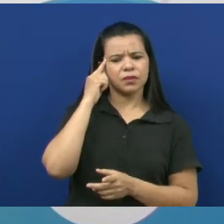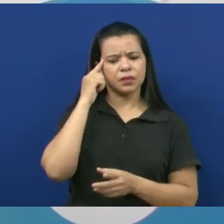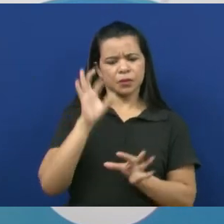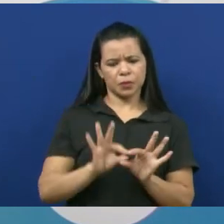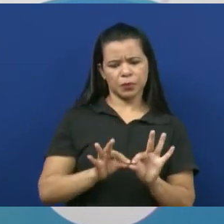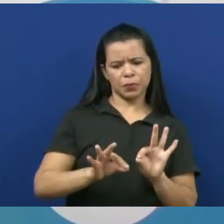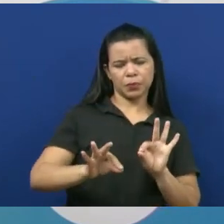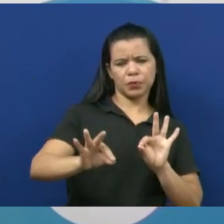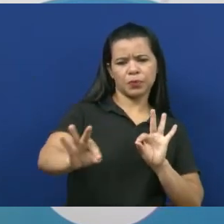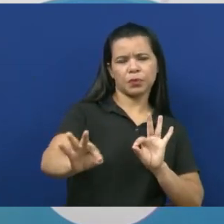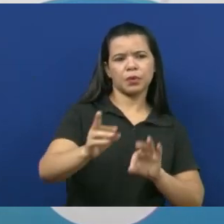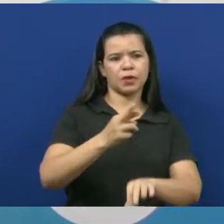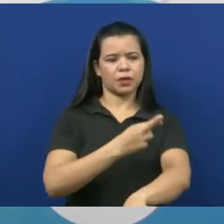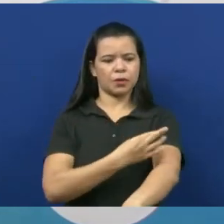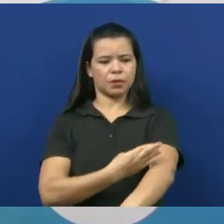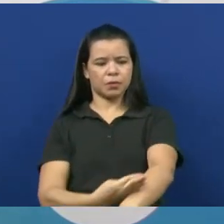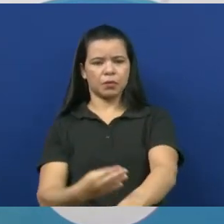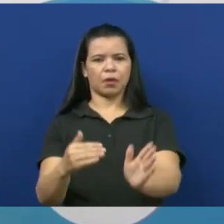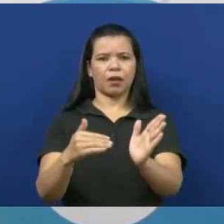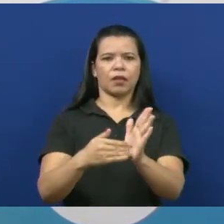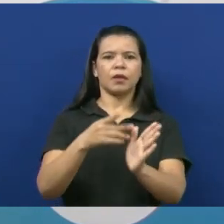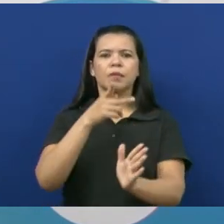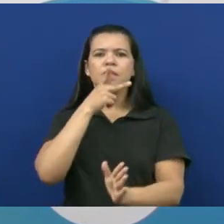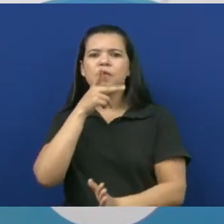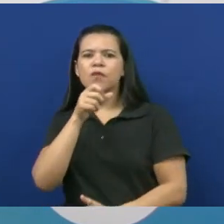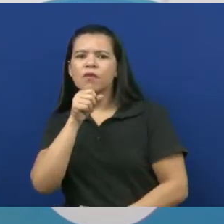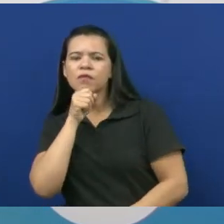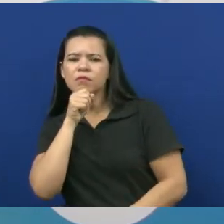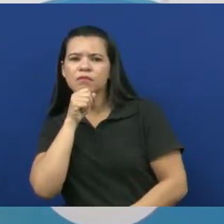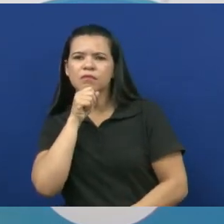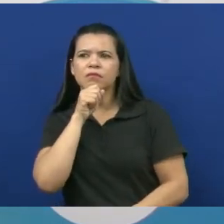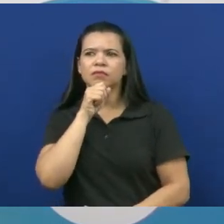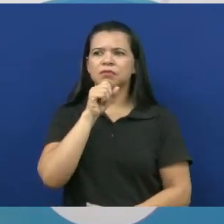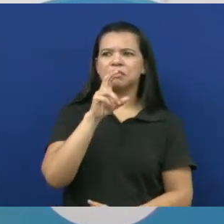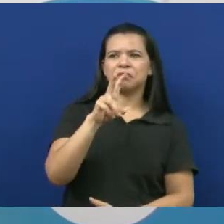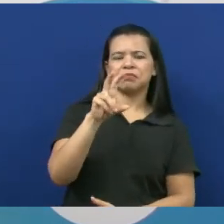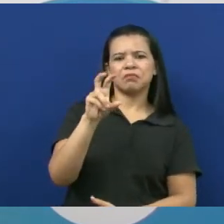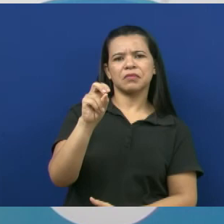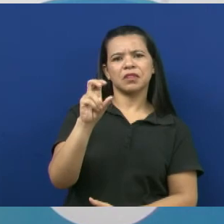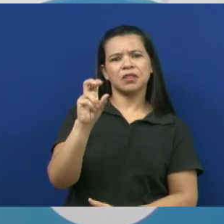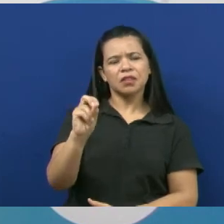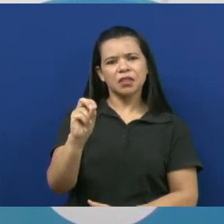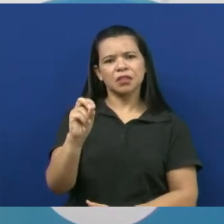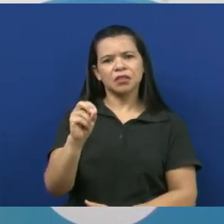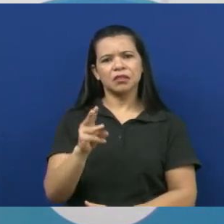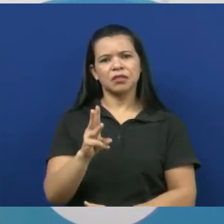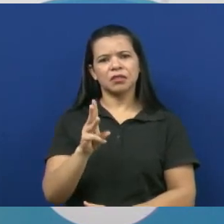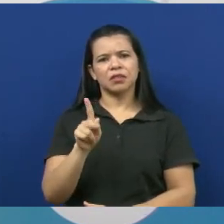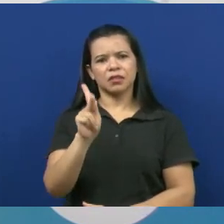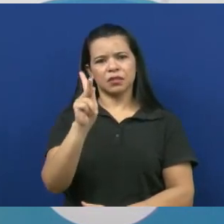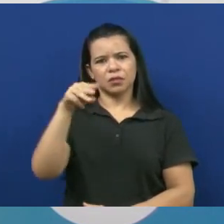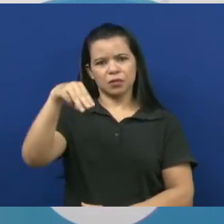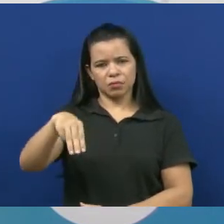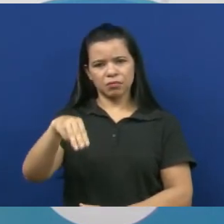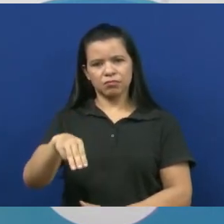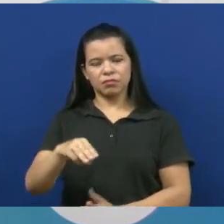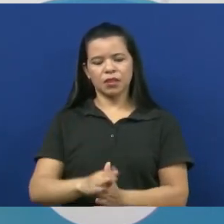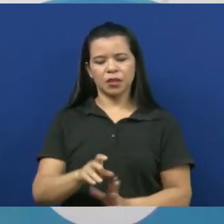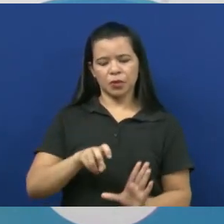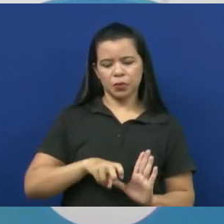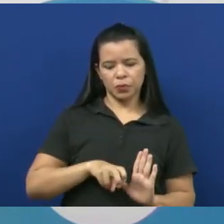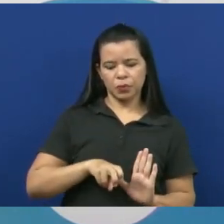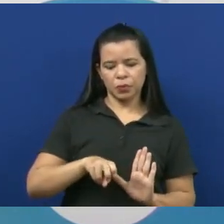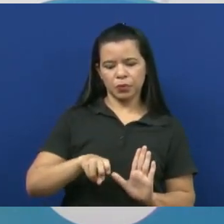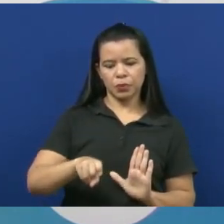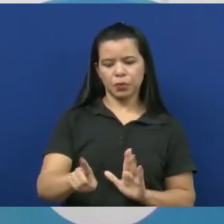né? E daí eu vou fazer uma viagem entre Rio Branco e Porto Velho. Vamos supor que é uma velocidade constante, né? Na prática isso é impossível, mas a gente